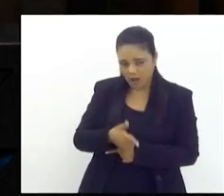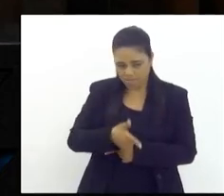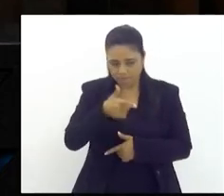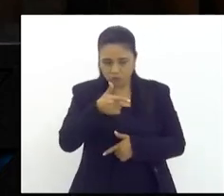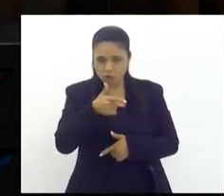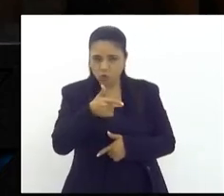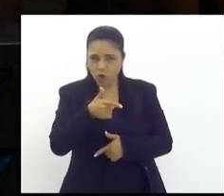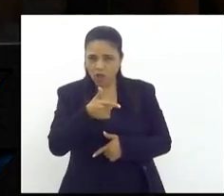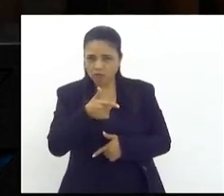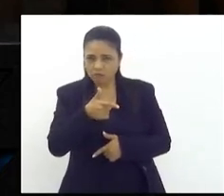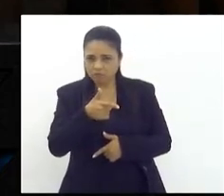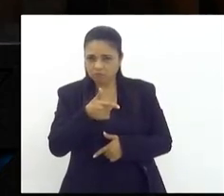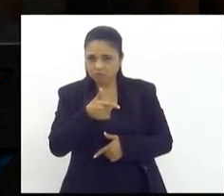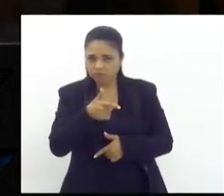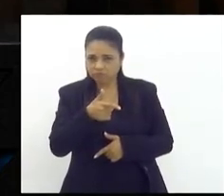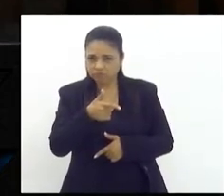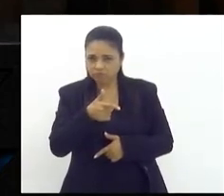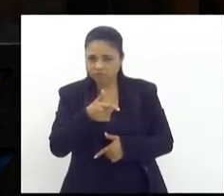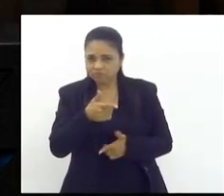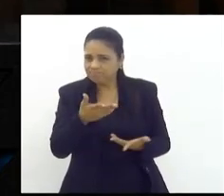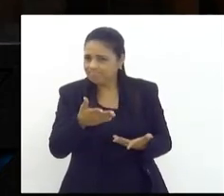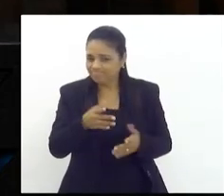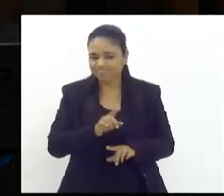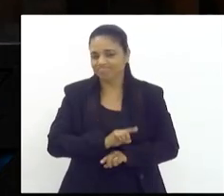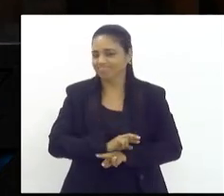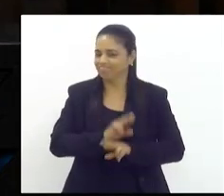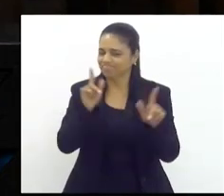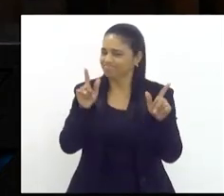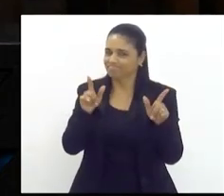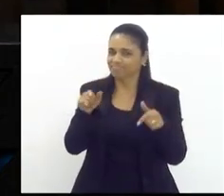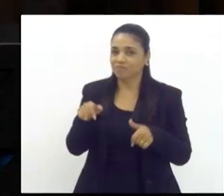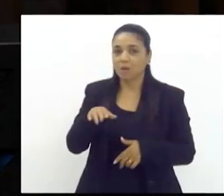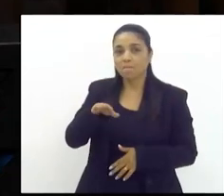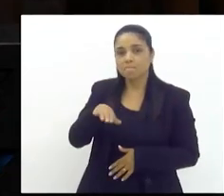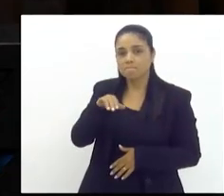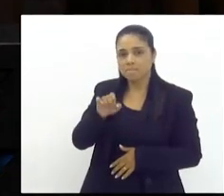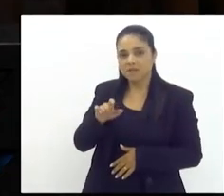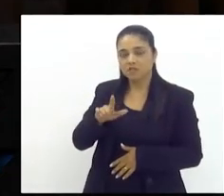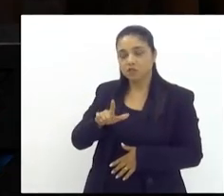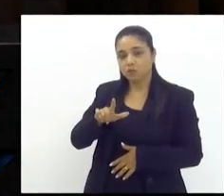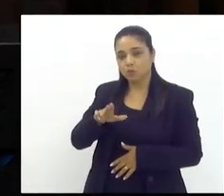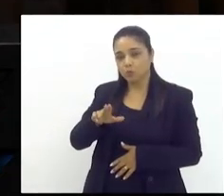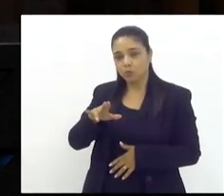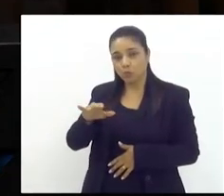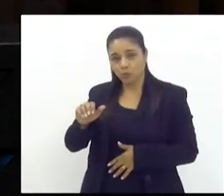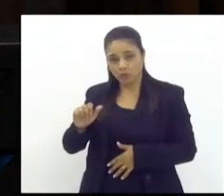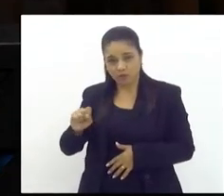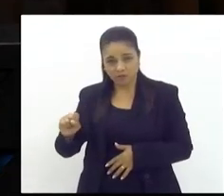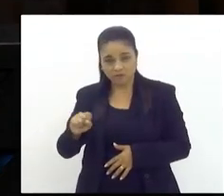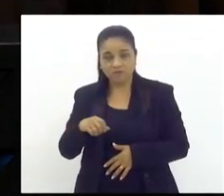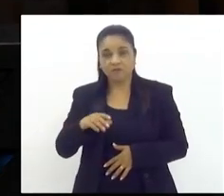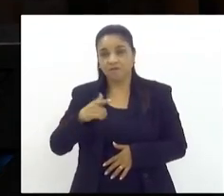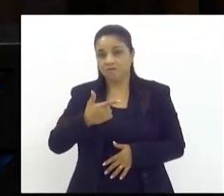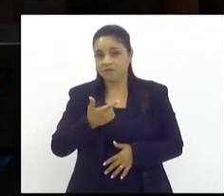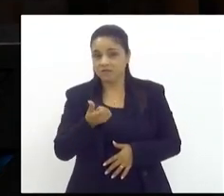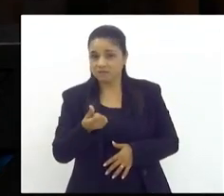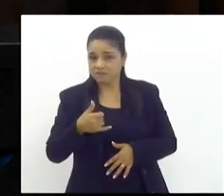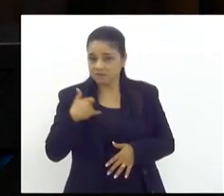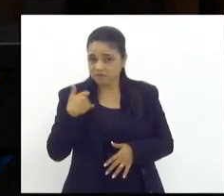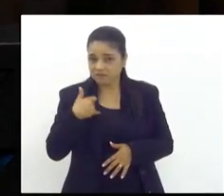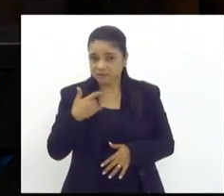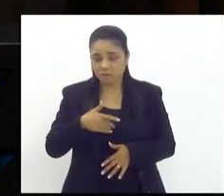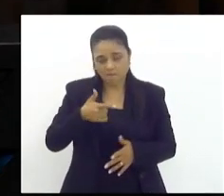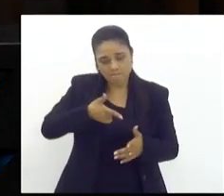não não iriam confundir mãe de Guilherme Lucas de 26 anos morto após